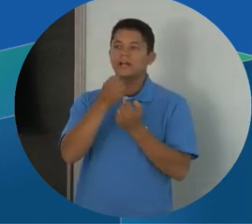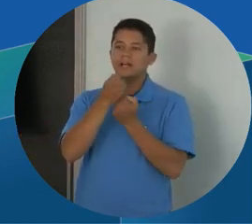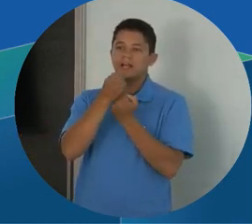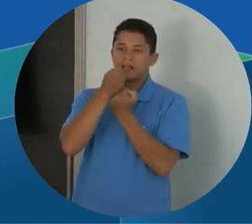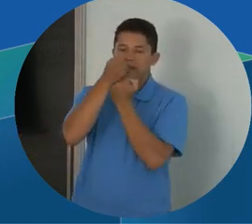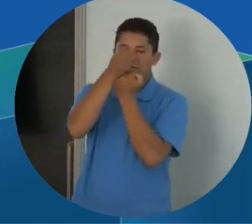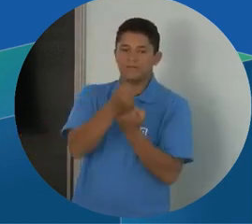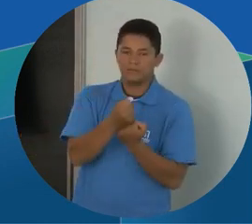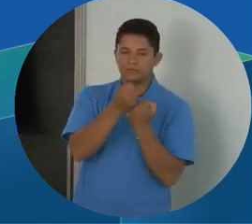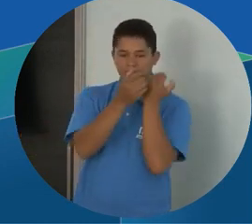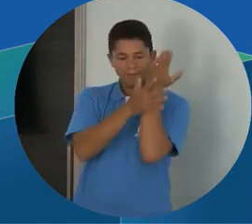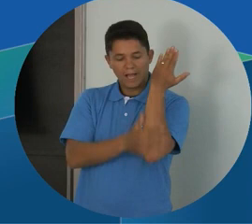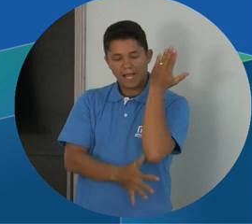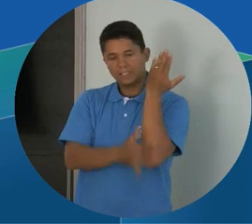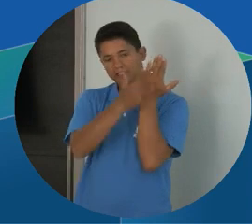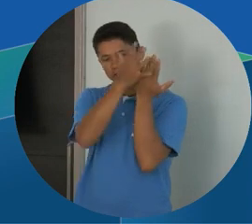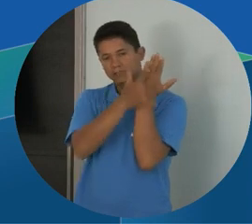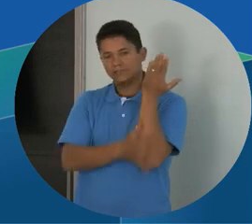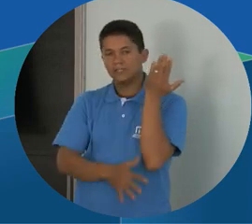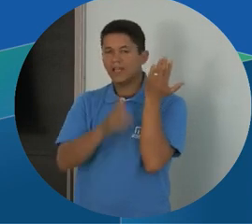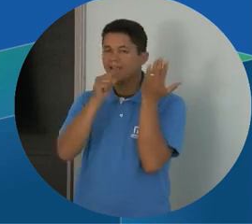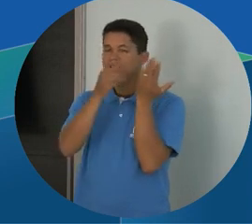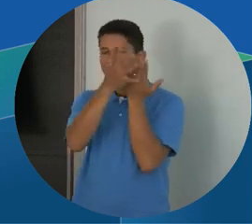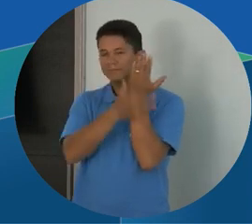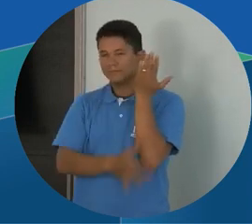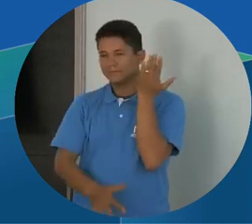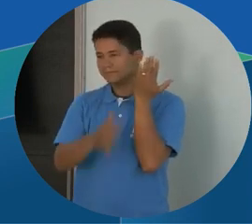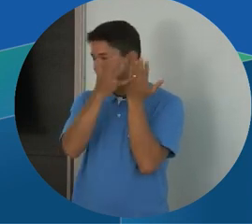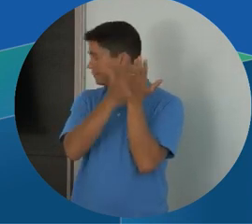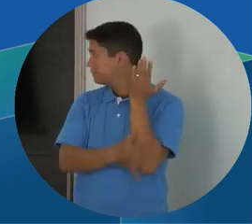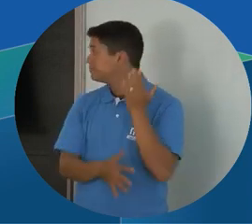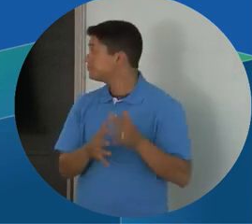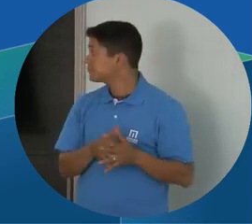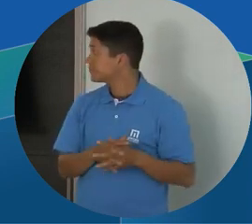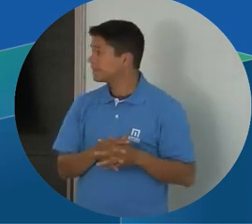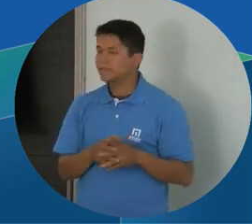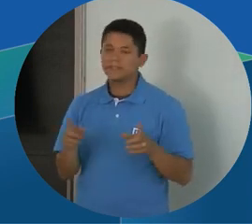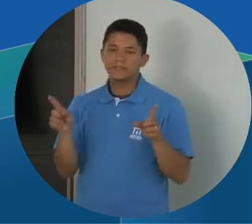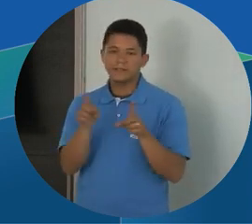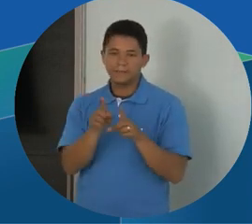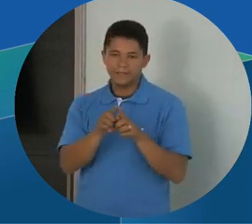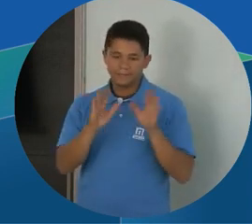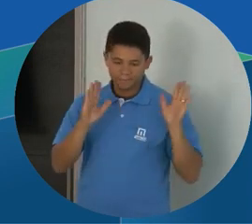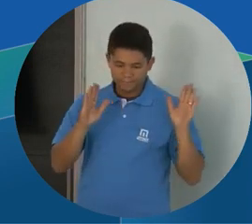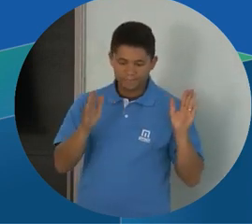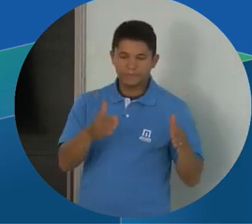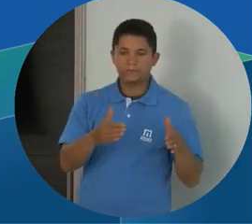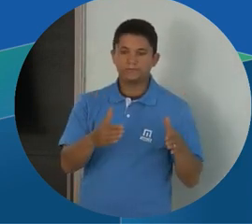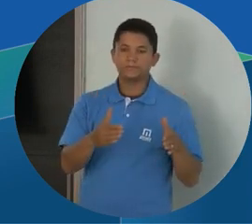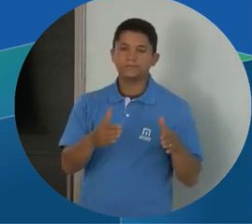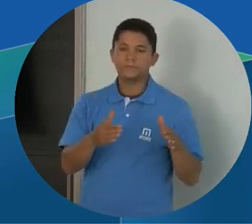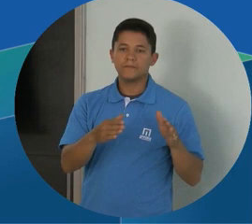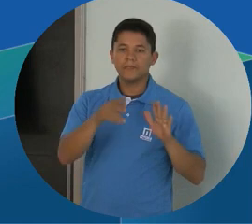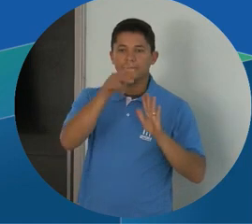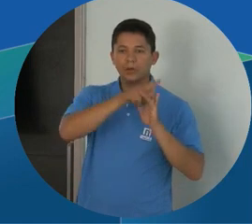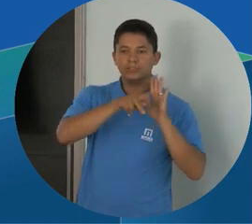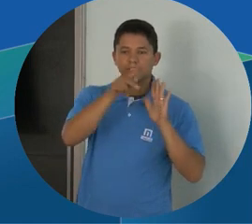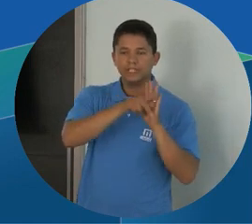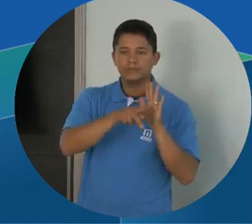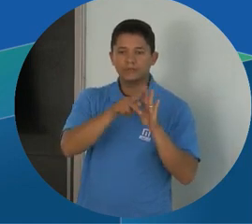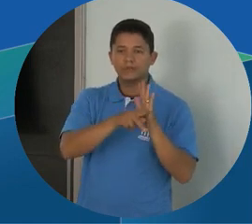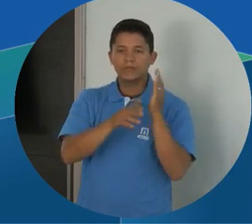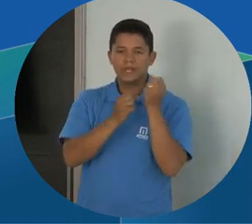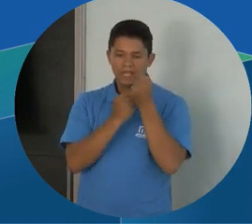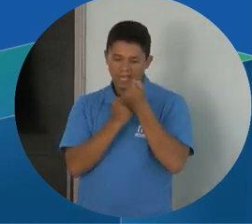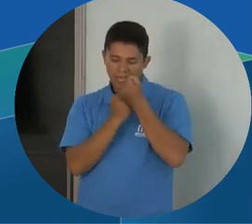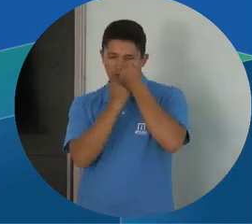tá? Barragem de energia, barragem de água. E vai afunilar mais ainda para um projeto de reforço de barragem, que